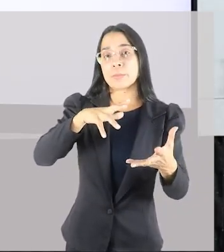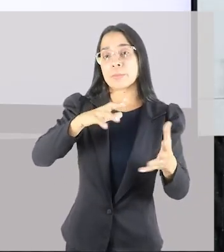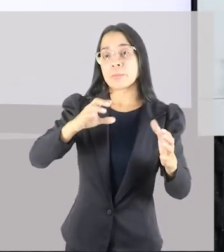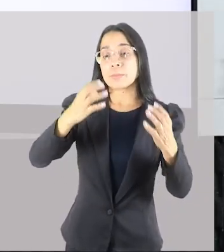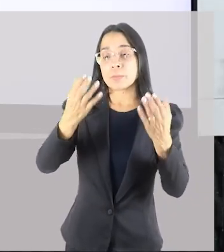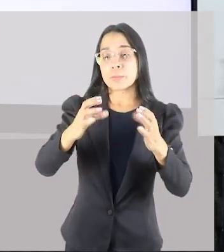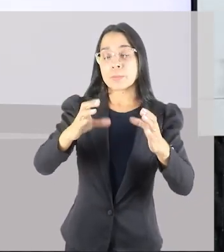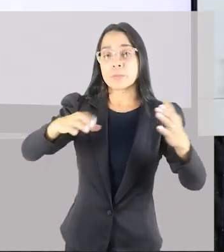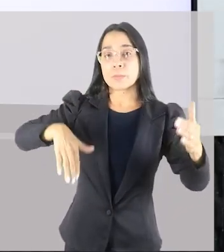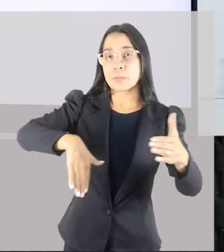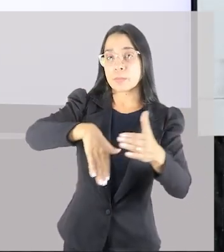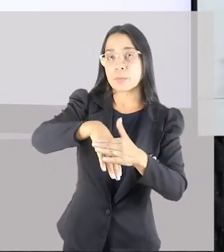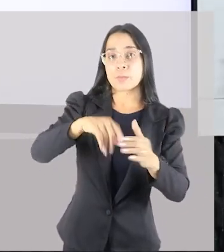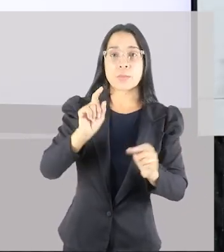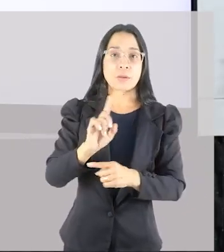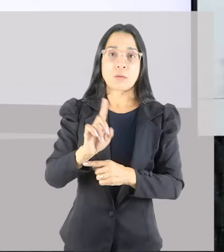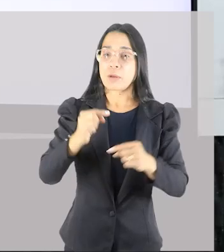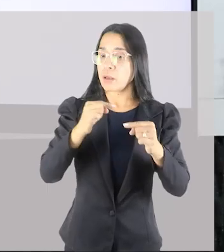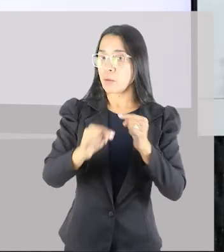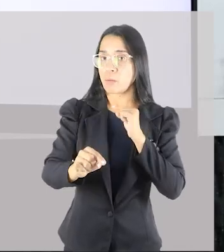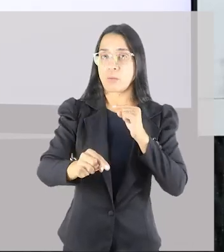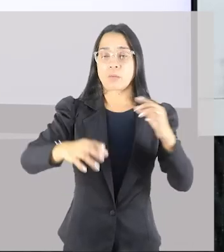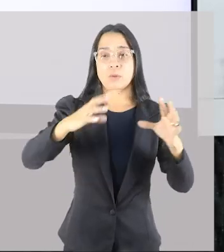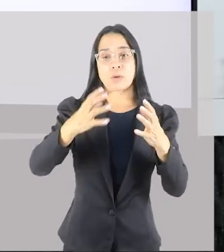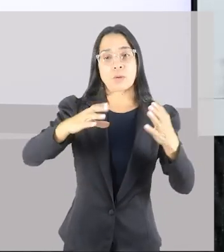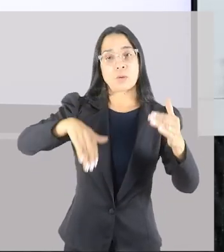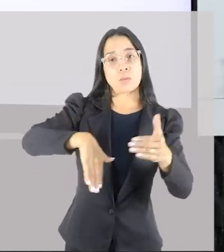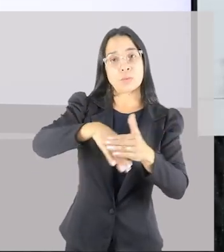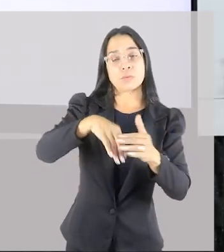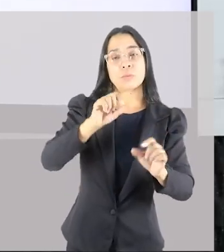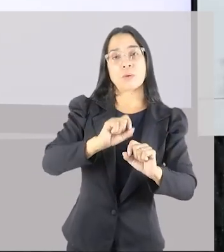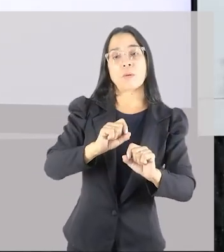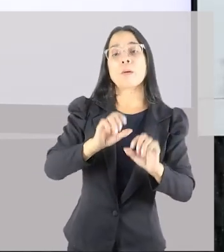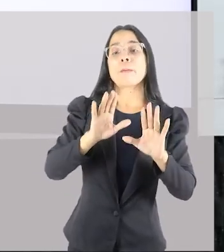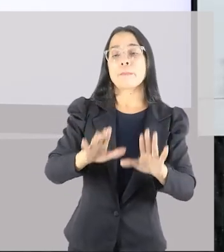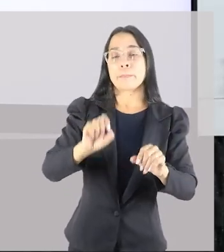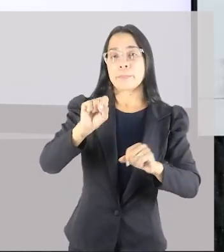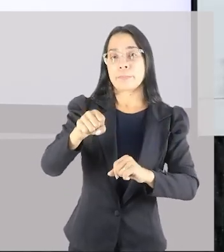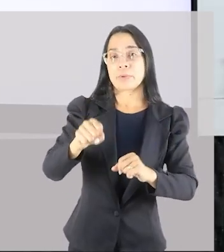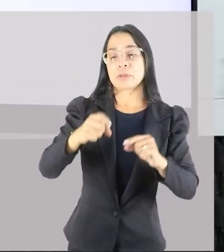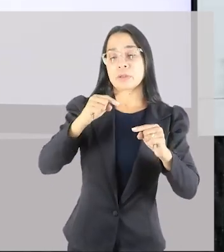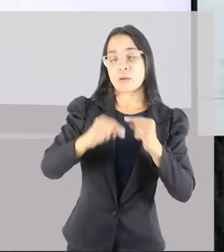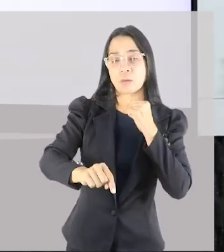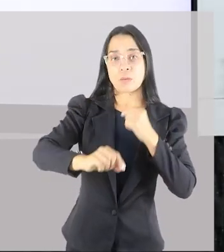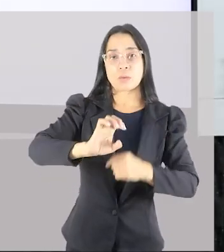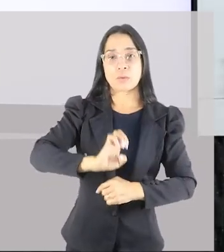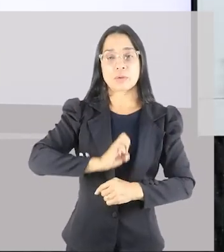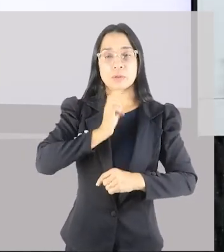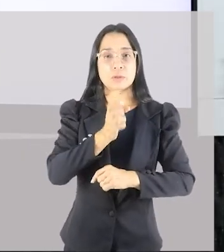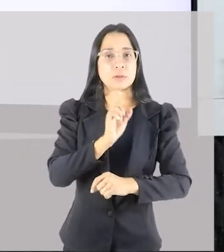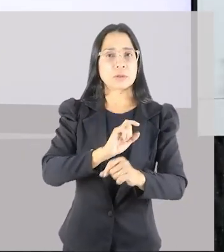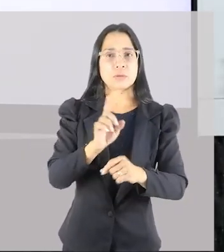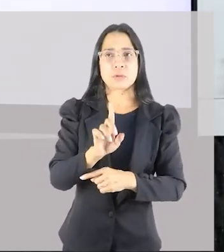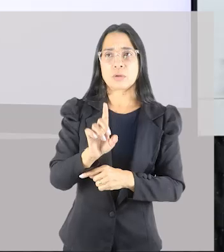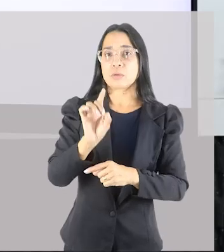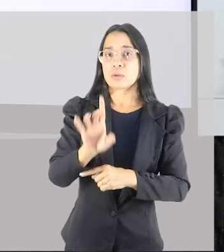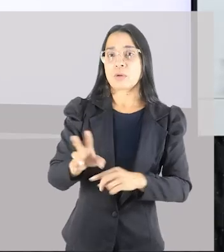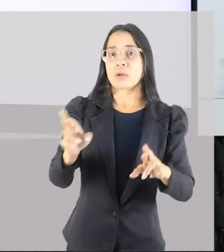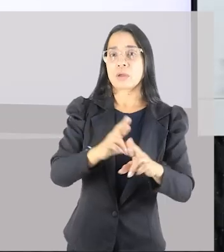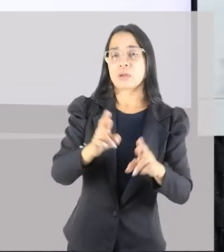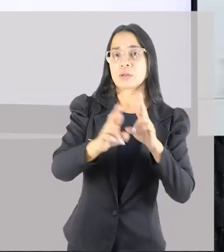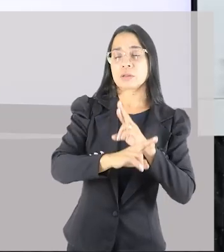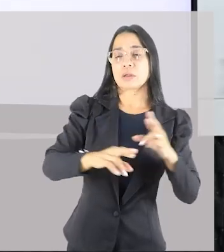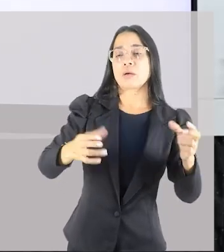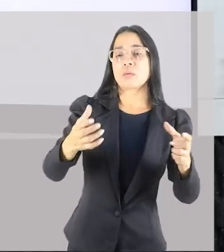então entenda não é contra o futebol mas sim contra o exagero que se dá não só em relação ao futebol tem outros